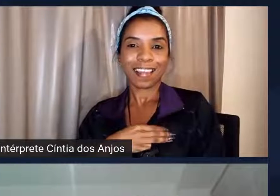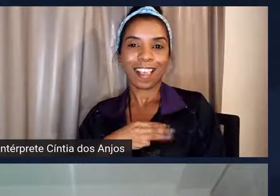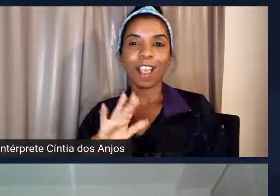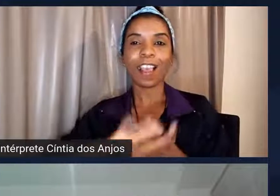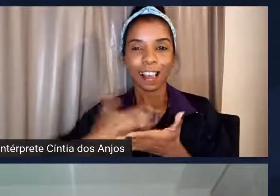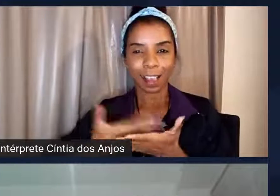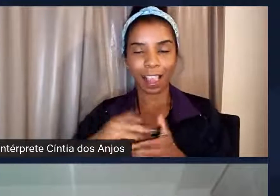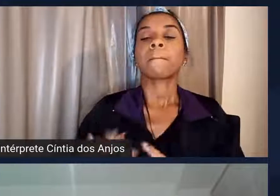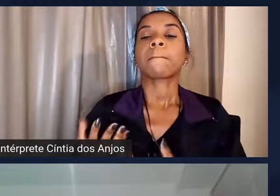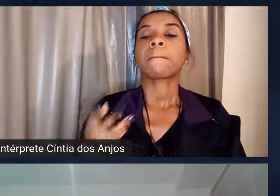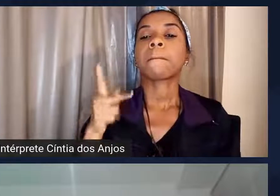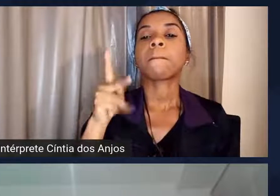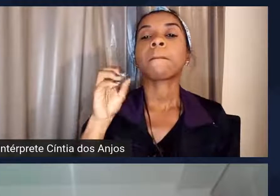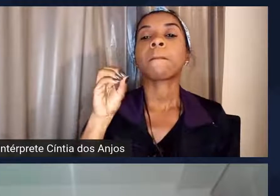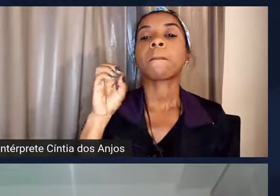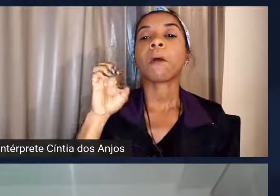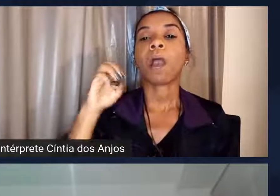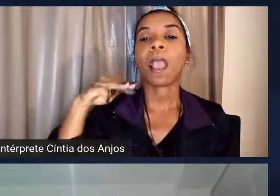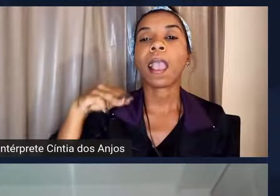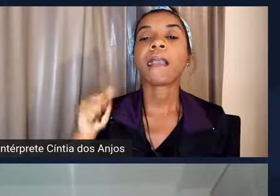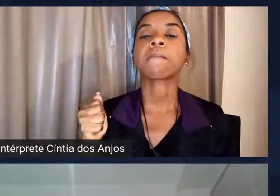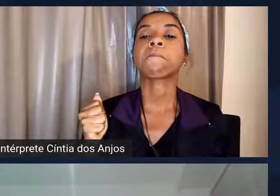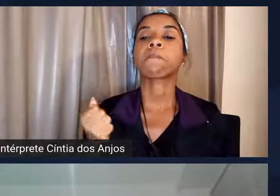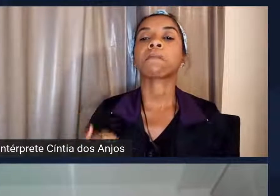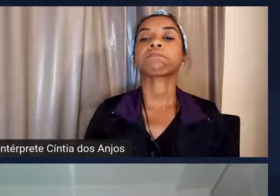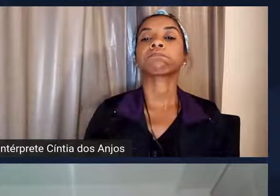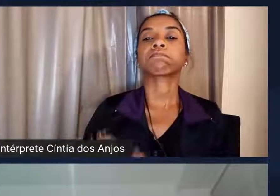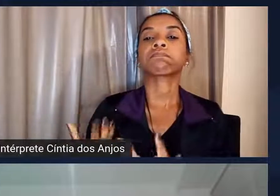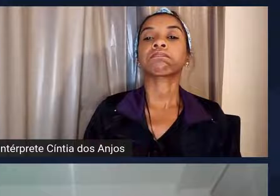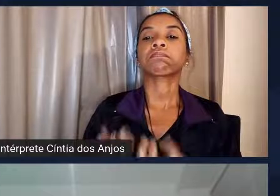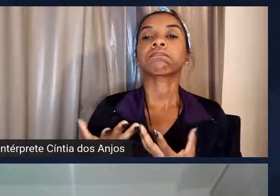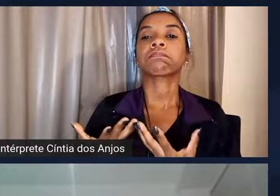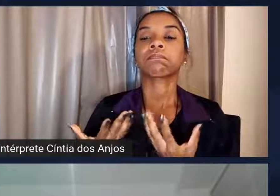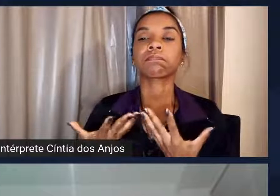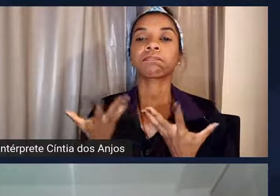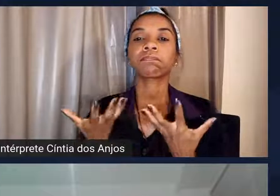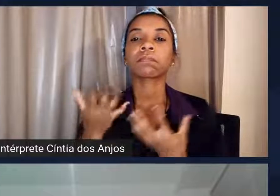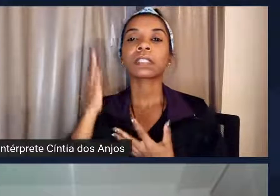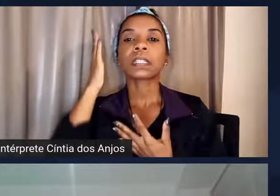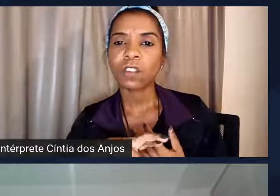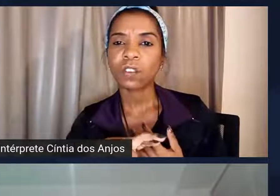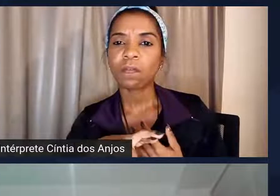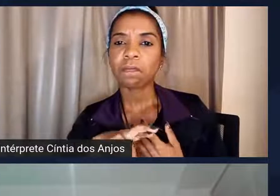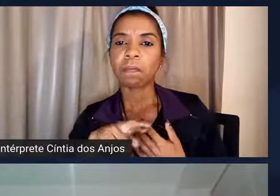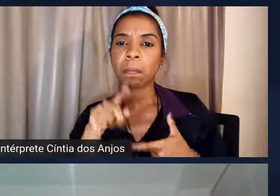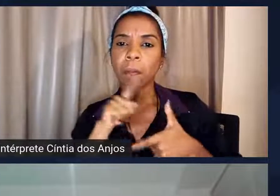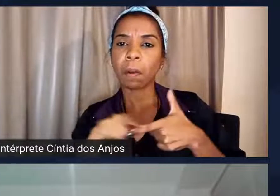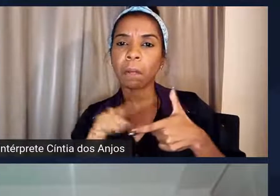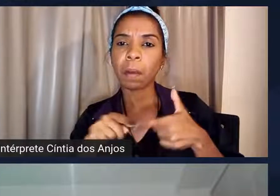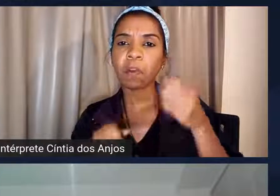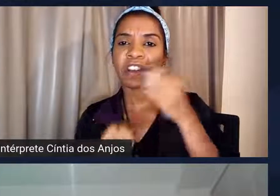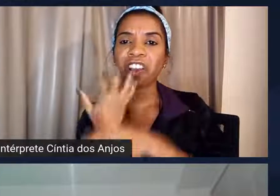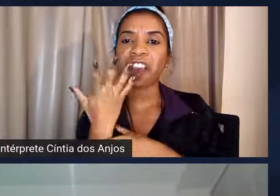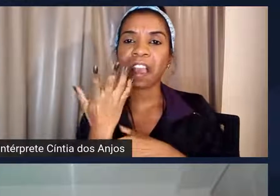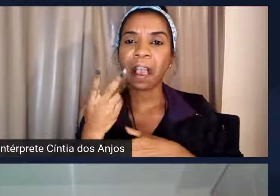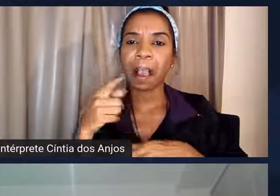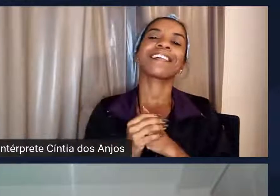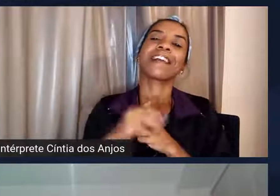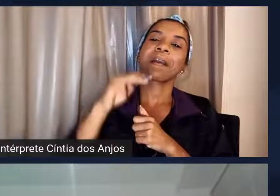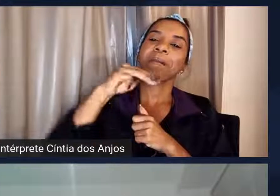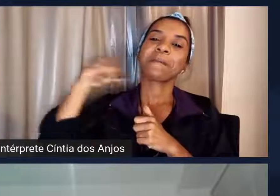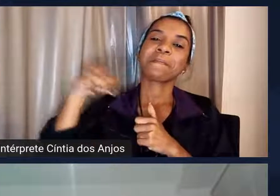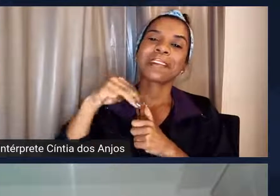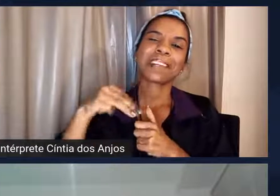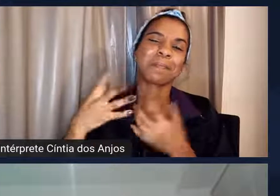primeira pergunta. Léo, eu quero saber o seguinte. A matemática, ela é para criar ou para resolver problemas? Ah, a matemática é para tanta coisa.